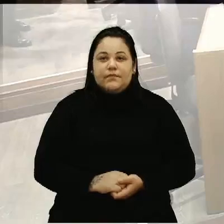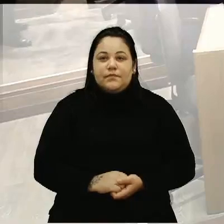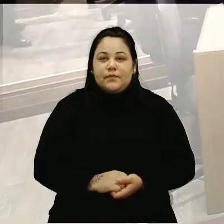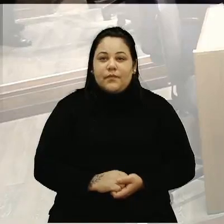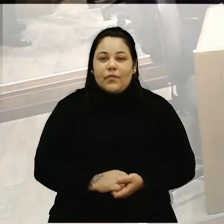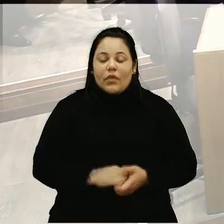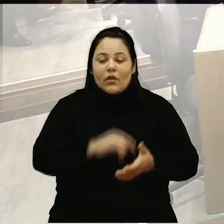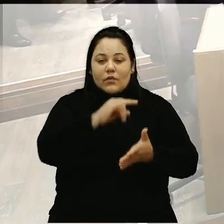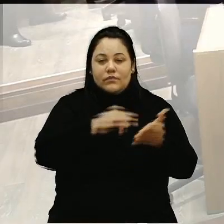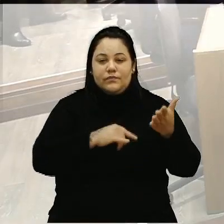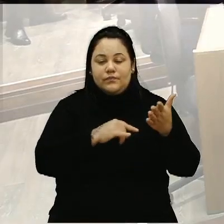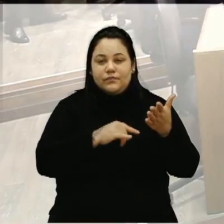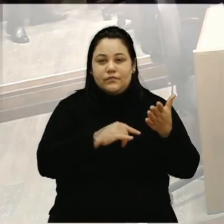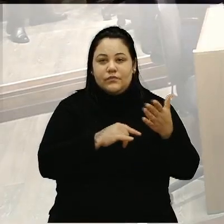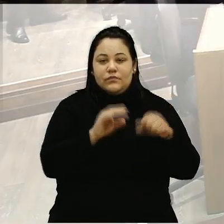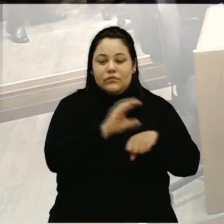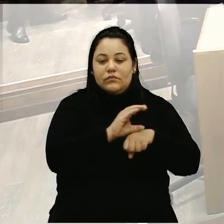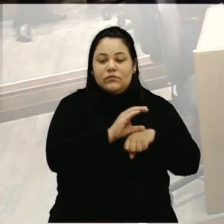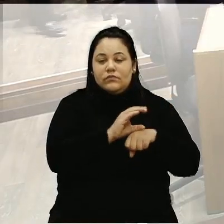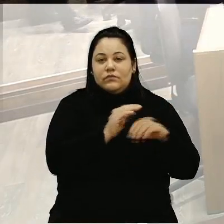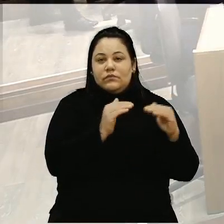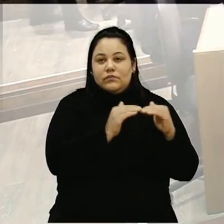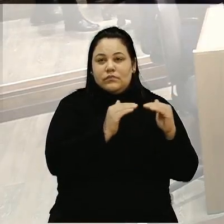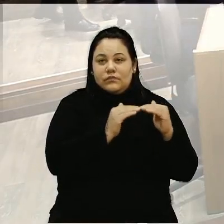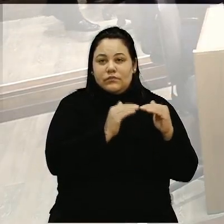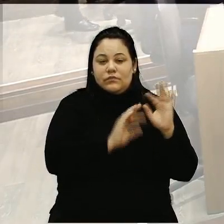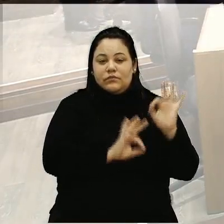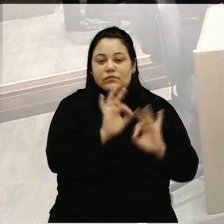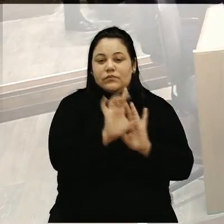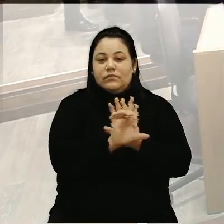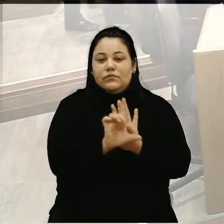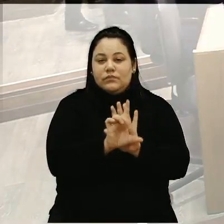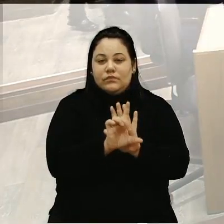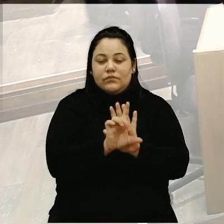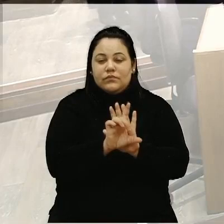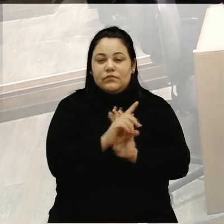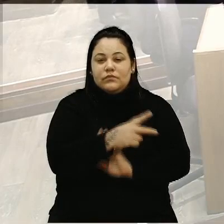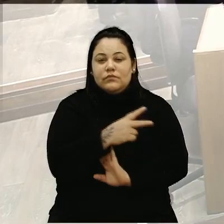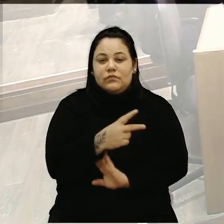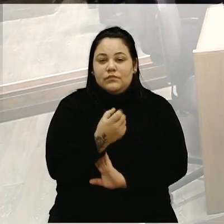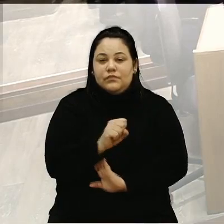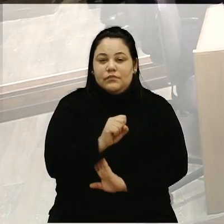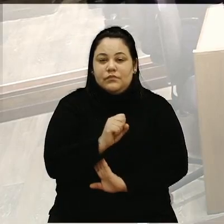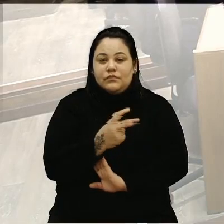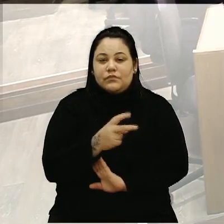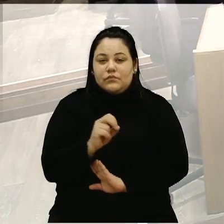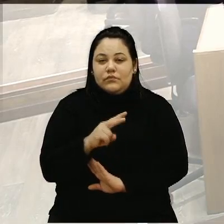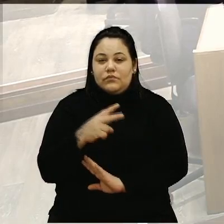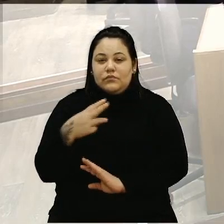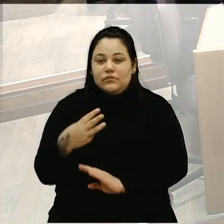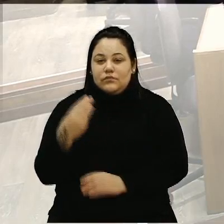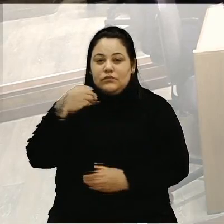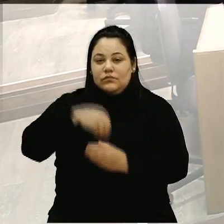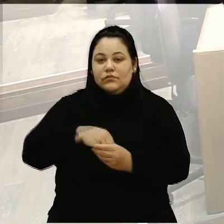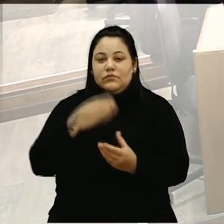Parecer pela constitucionalidade do projeto de lei 228/2023 contido no processo